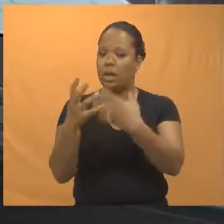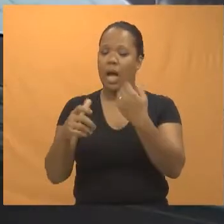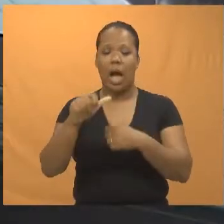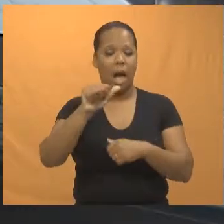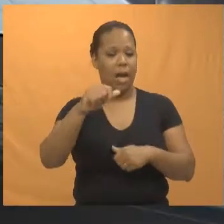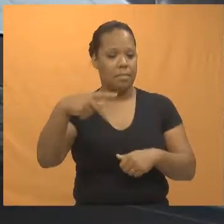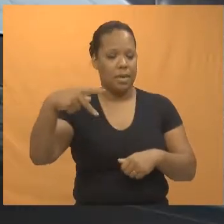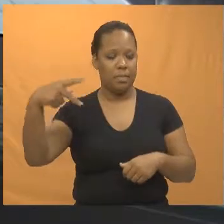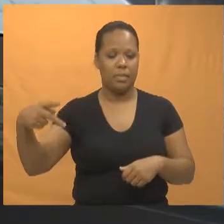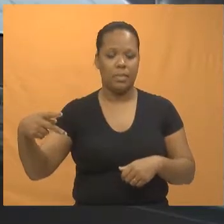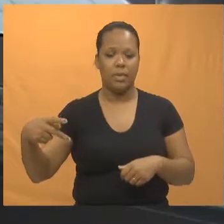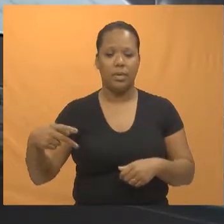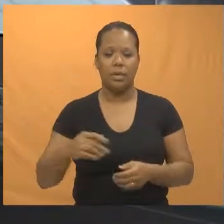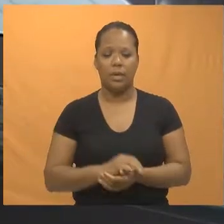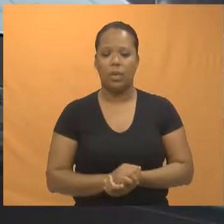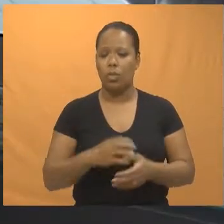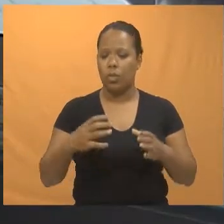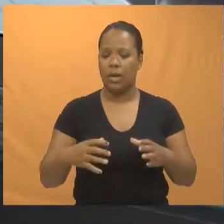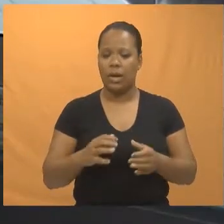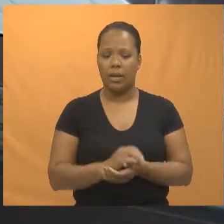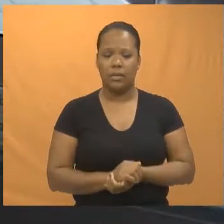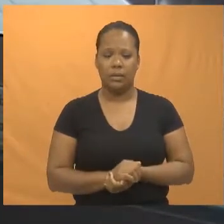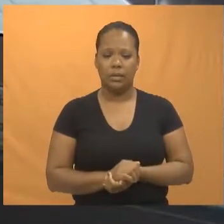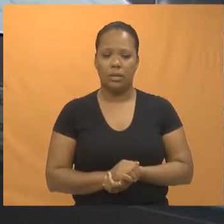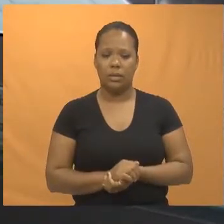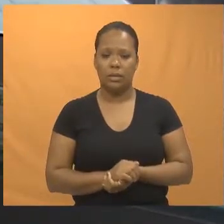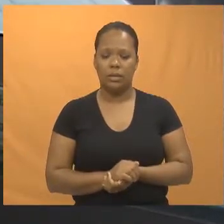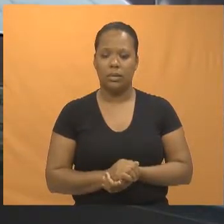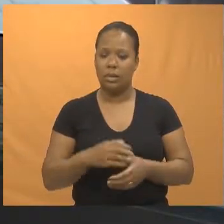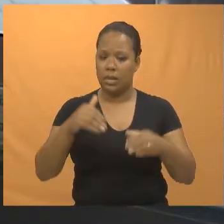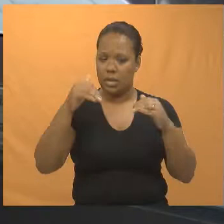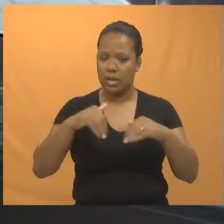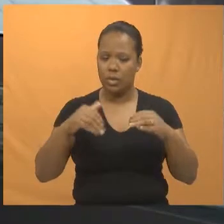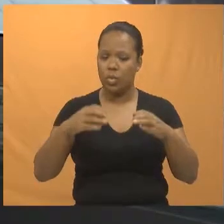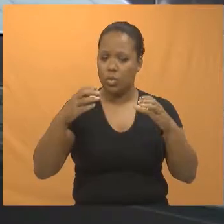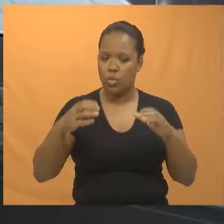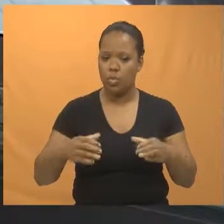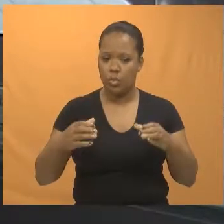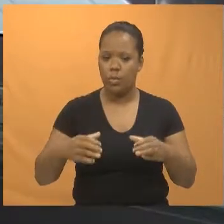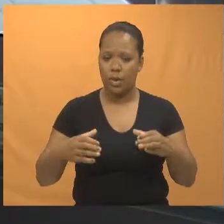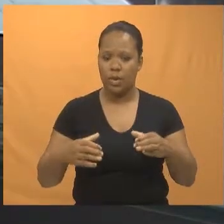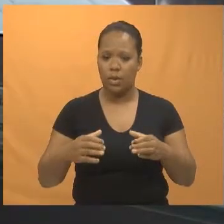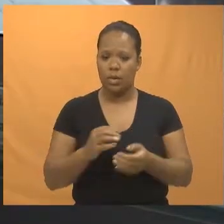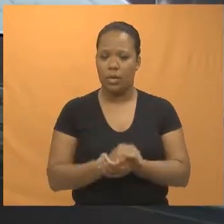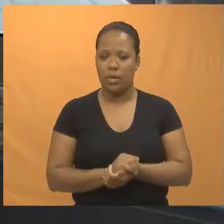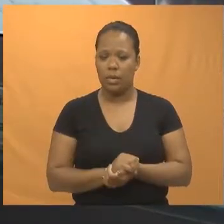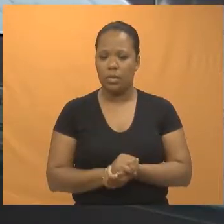Ijal tem uma área específica dentro dele, que é praticamente em cima